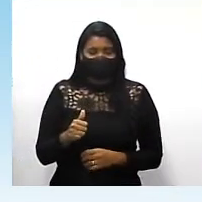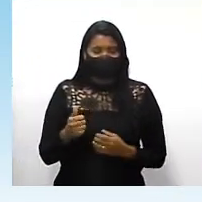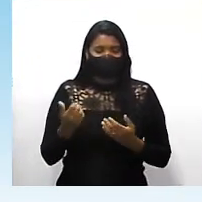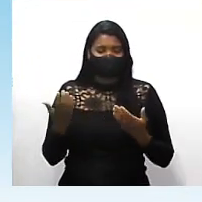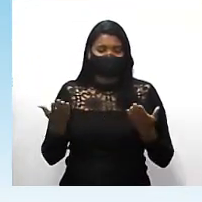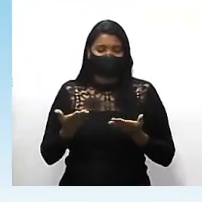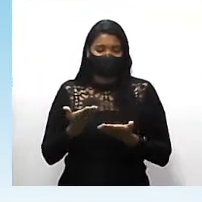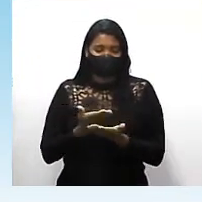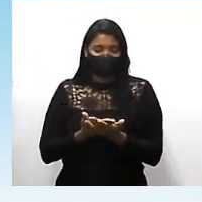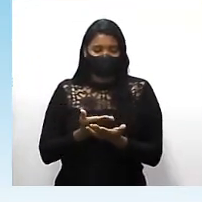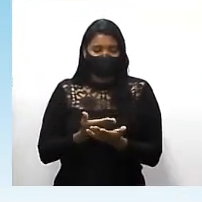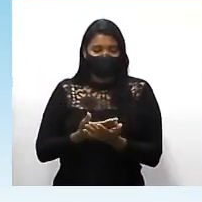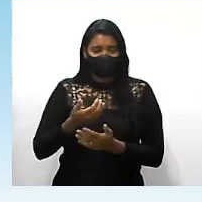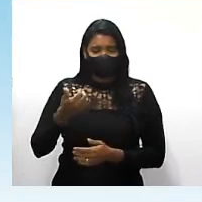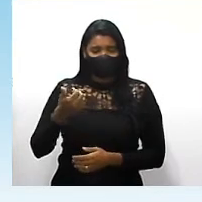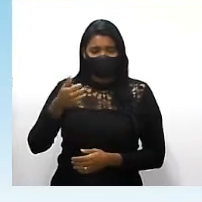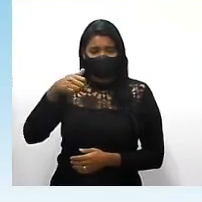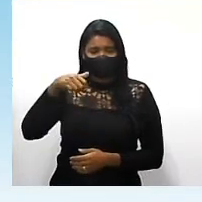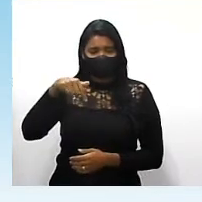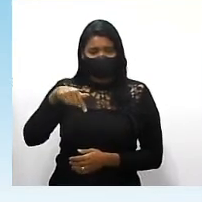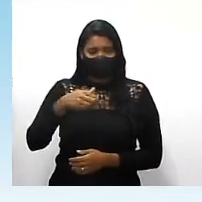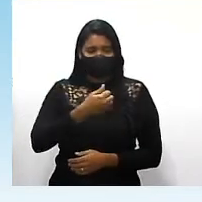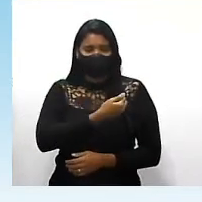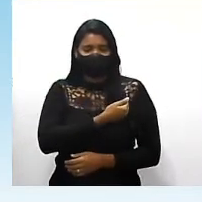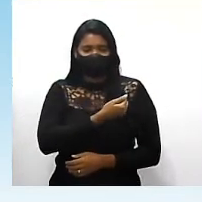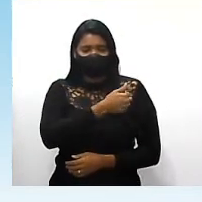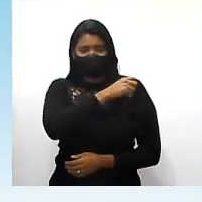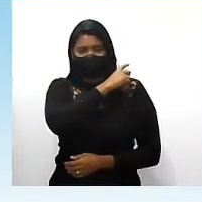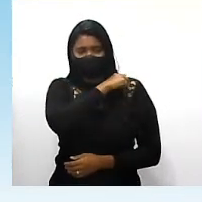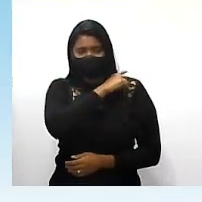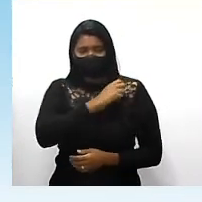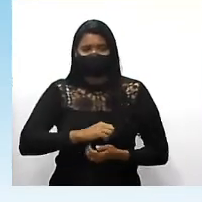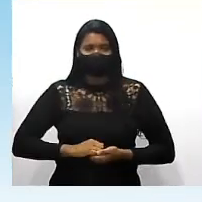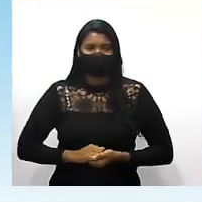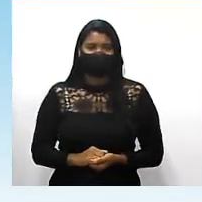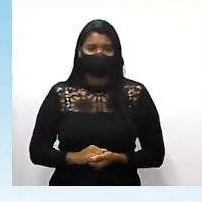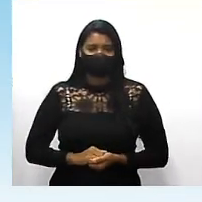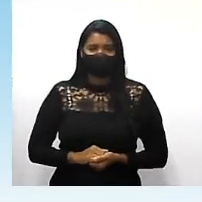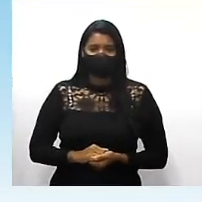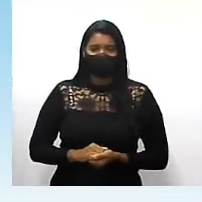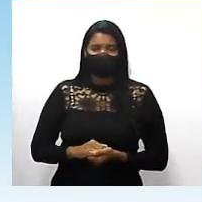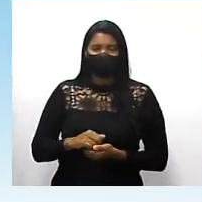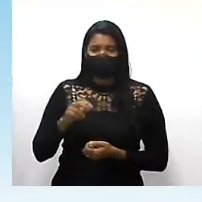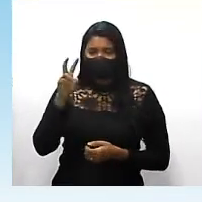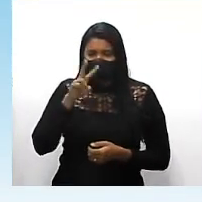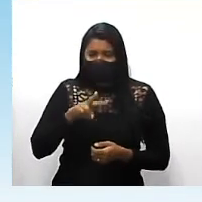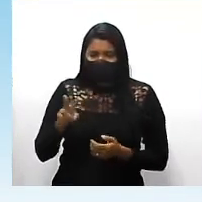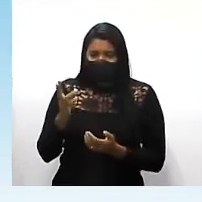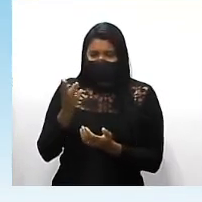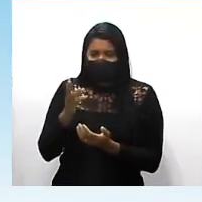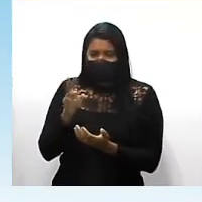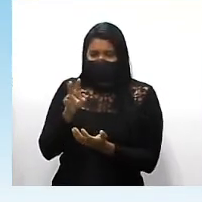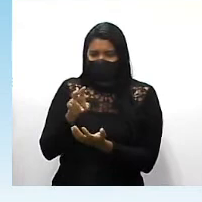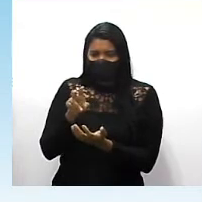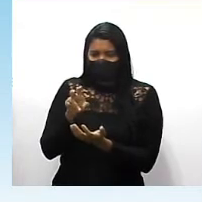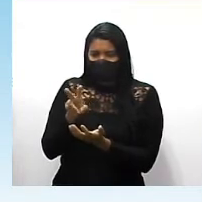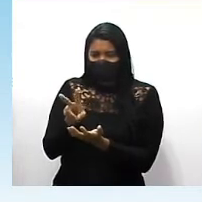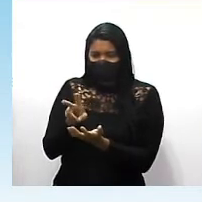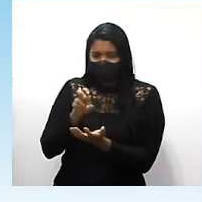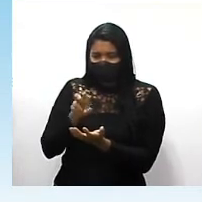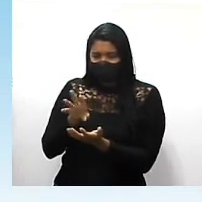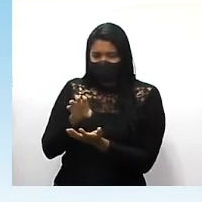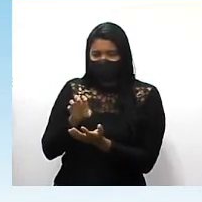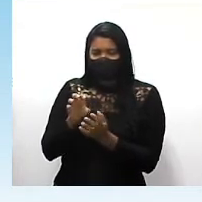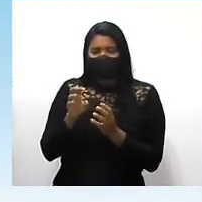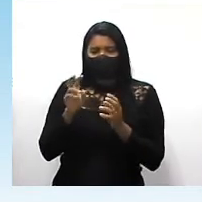na aula 17 da galera do primeiro ano. Você pode dar uma olhadinha lá e eu vou trabalhar um pouquinho a respeito